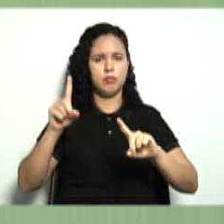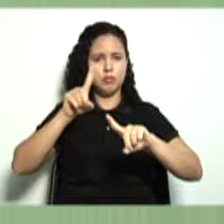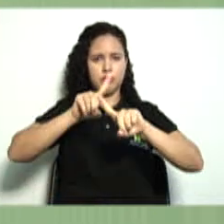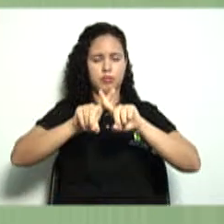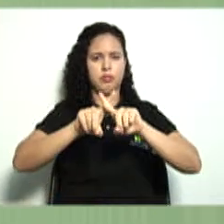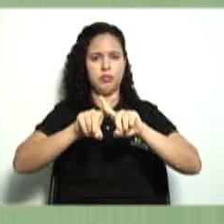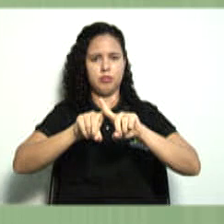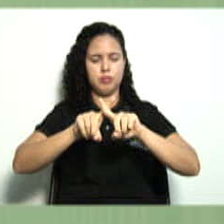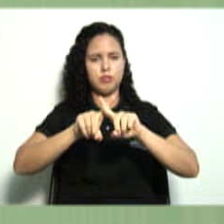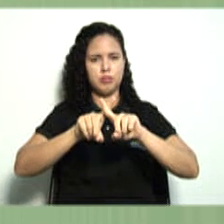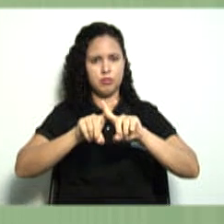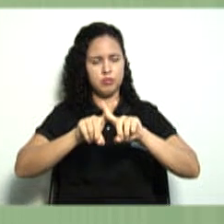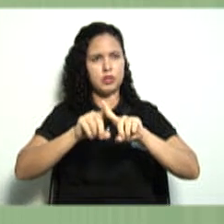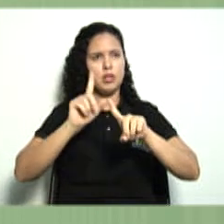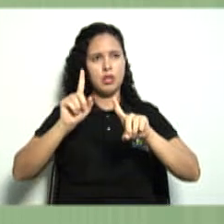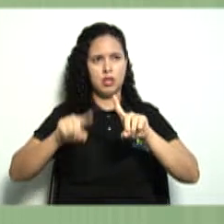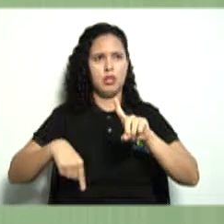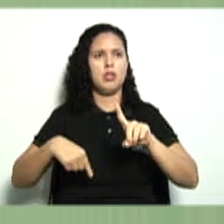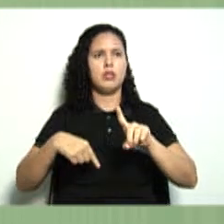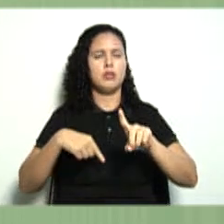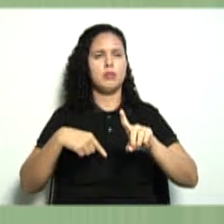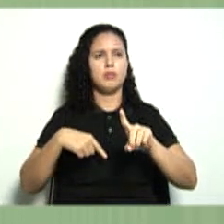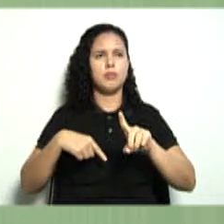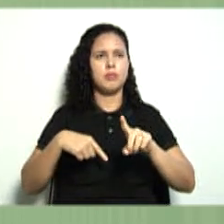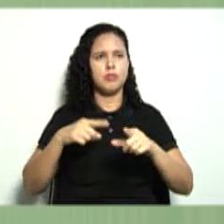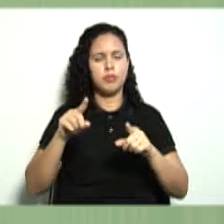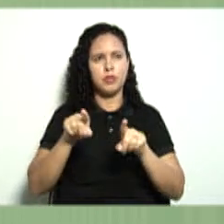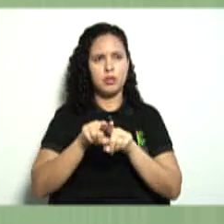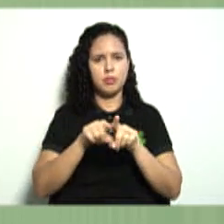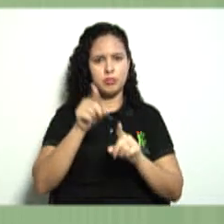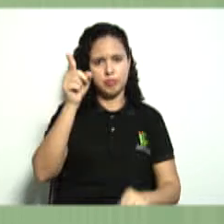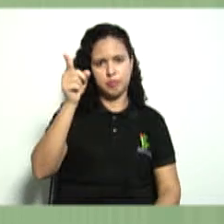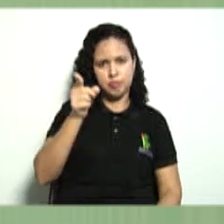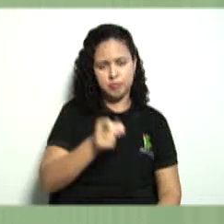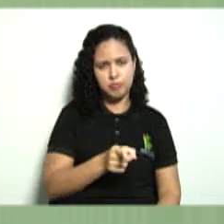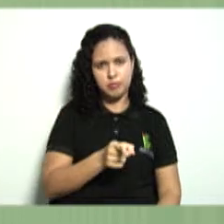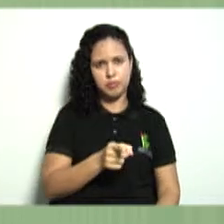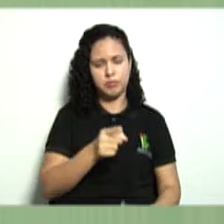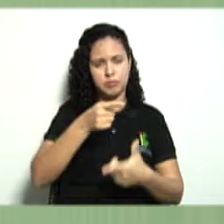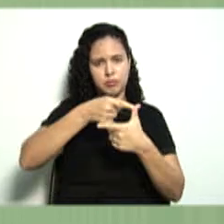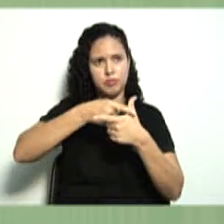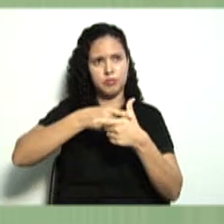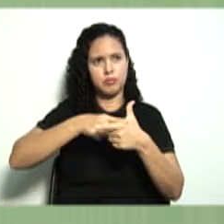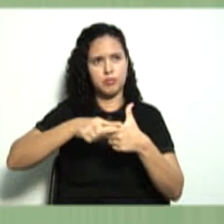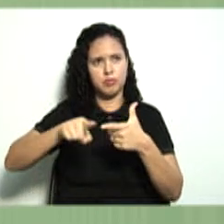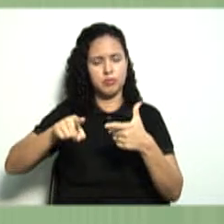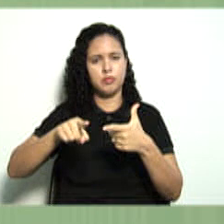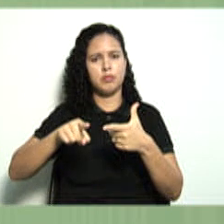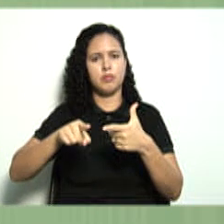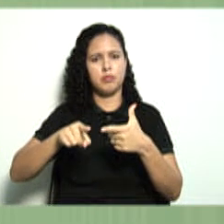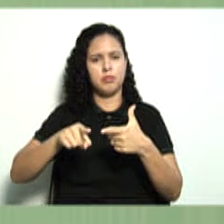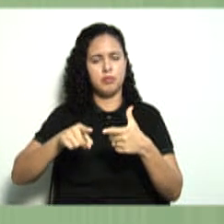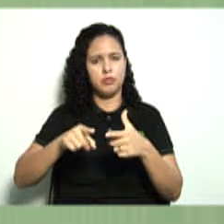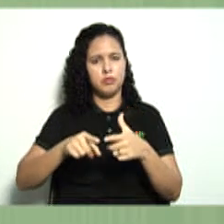utilizar o X, né, como multiplicação. E aqui é o asterisco, ó. Isso daí confunde muito. E a barra